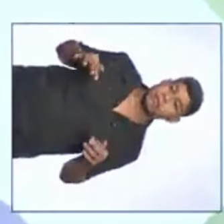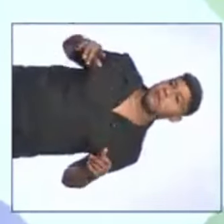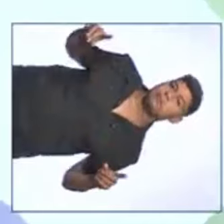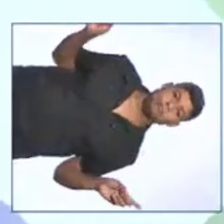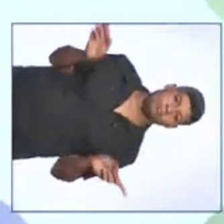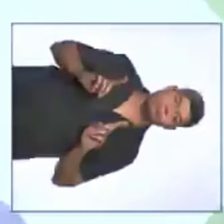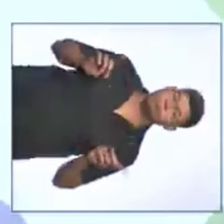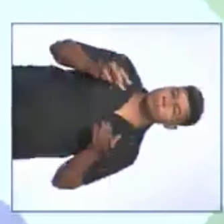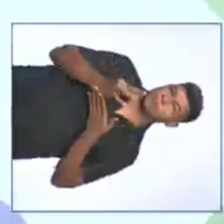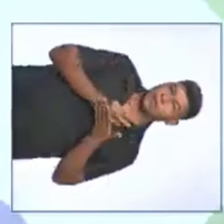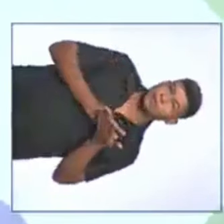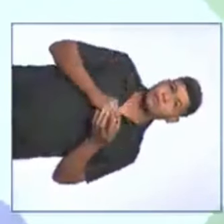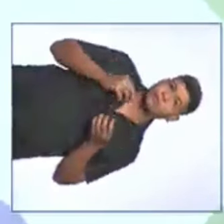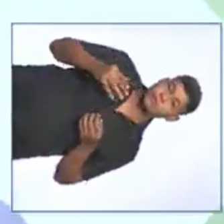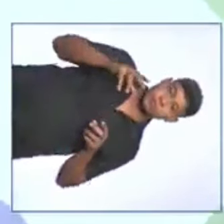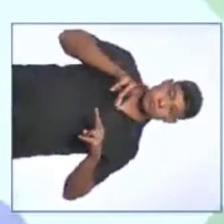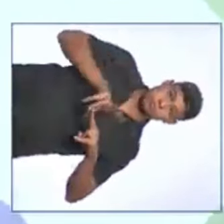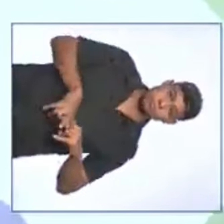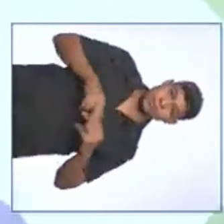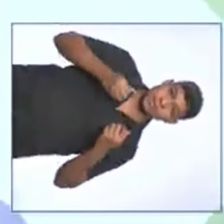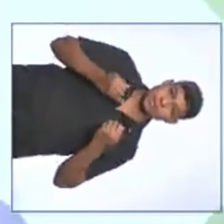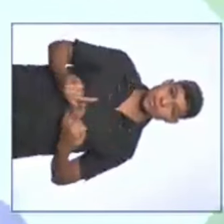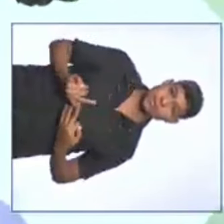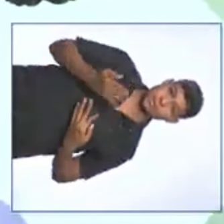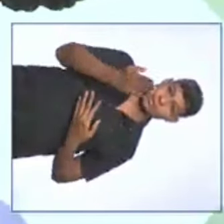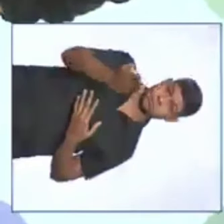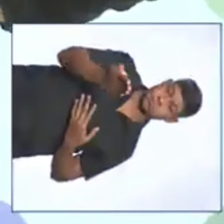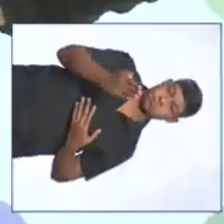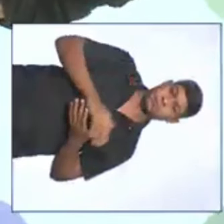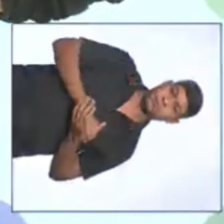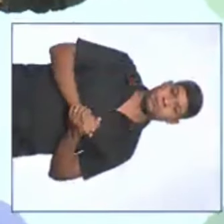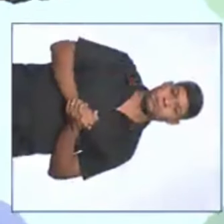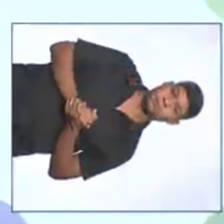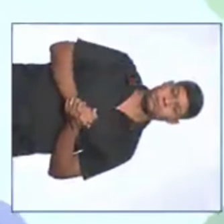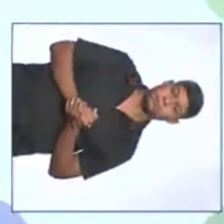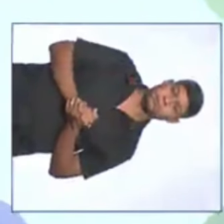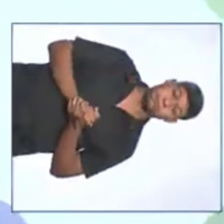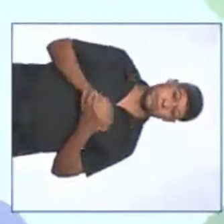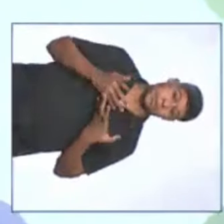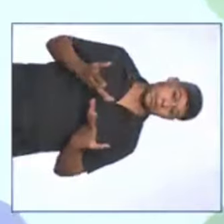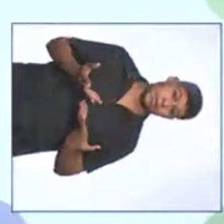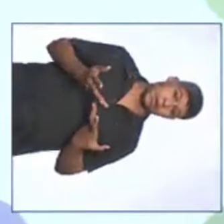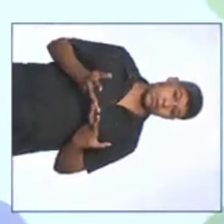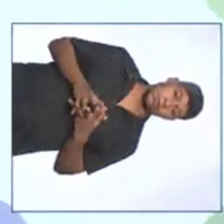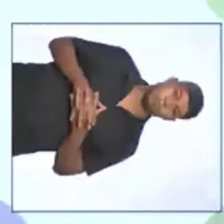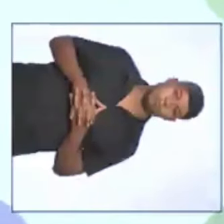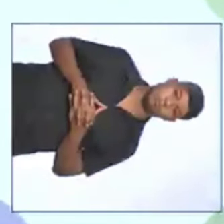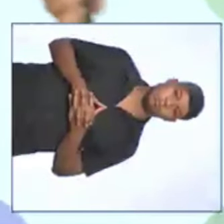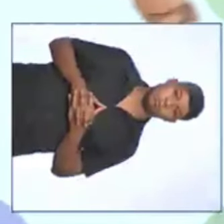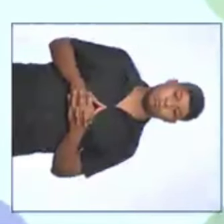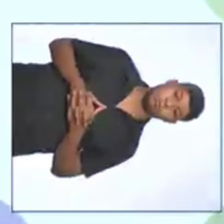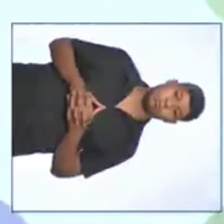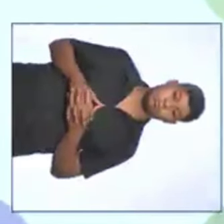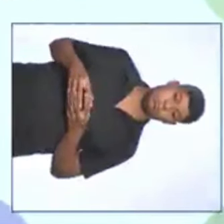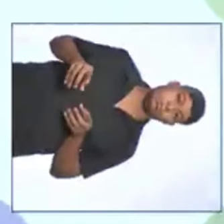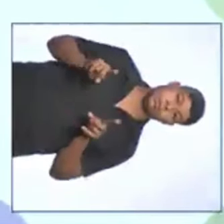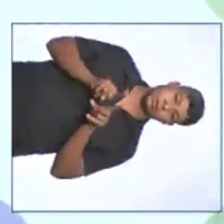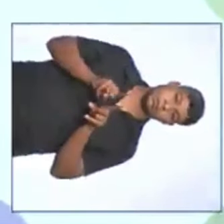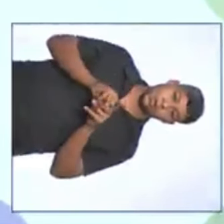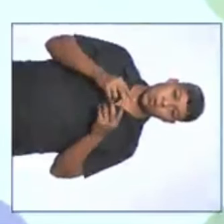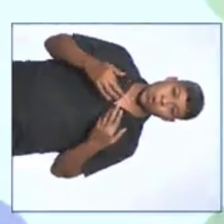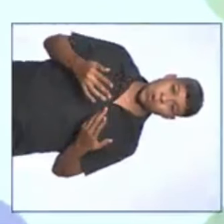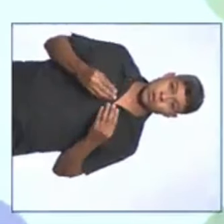coloca num texto ou quando a gente está aqui sentado explicando para vocês. Então, assim, e isso a gente também uma